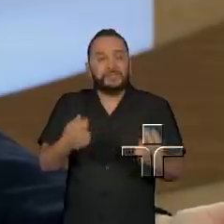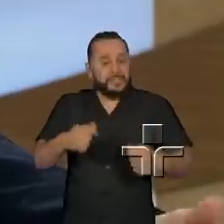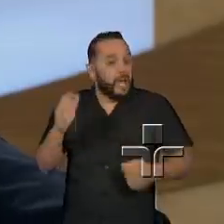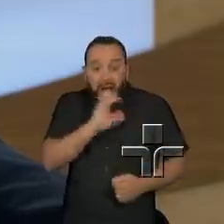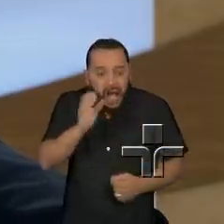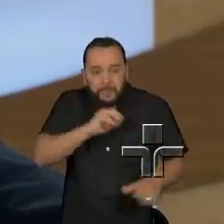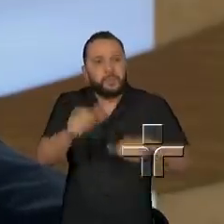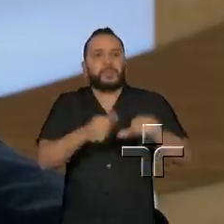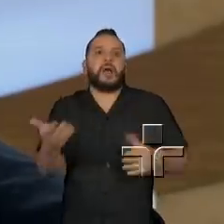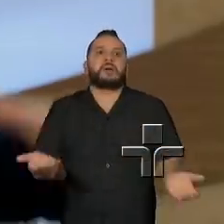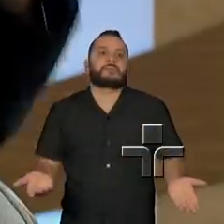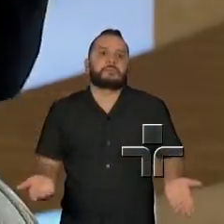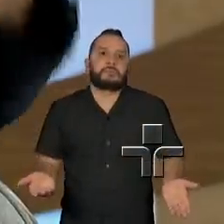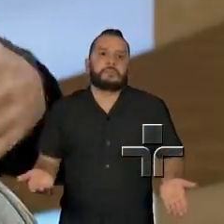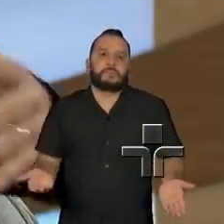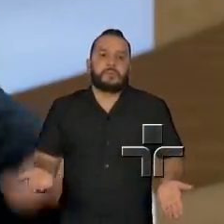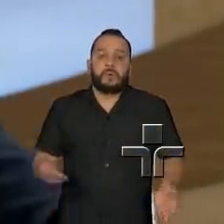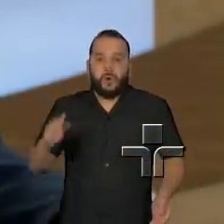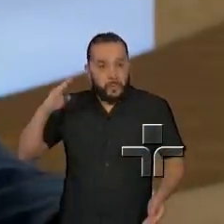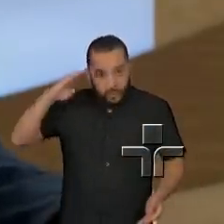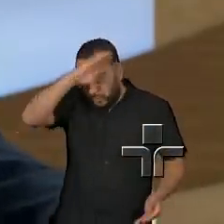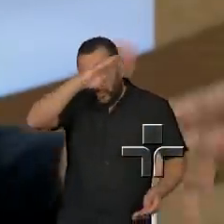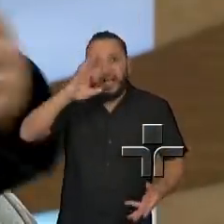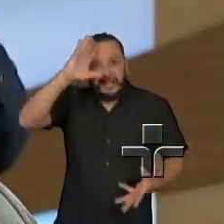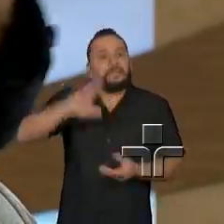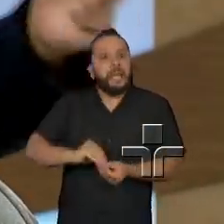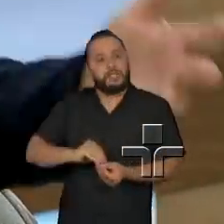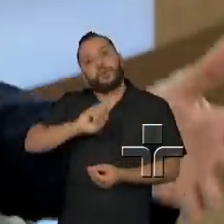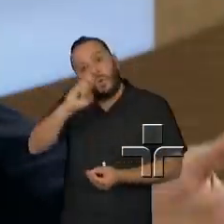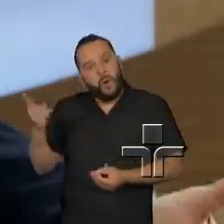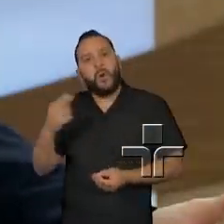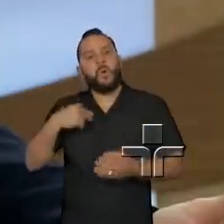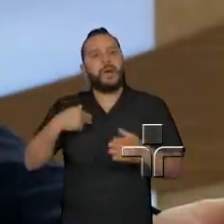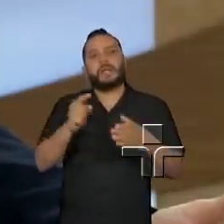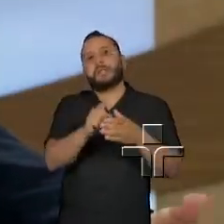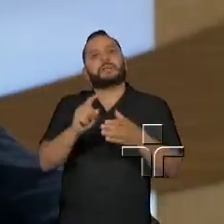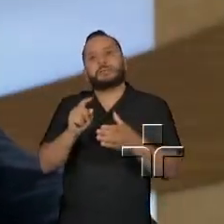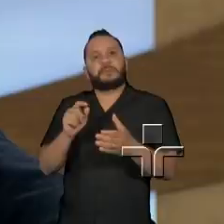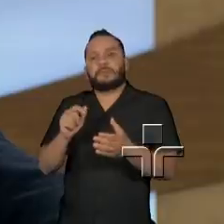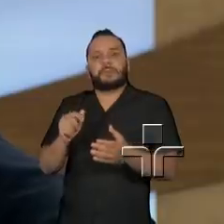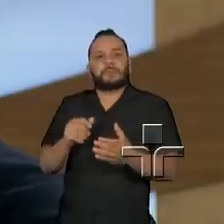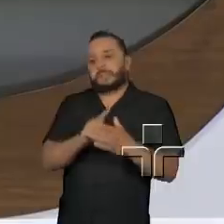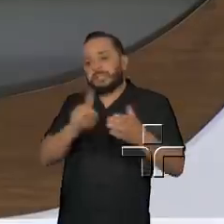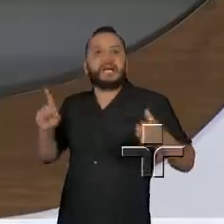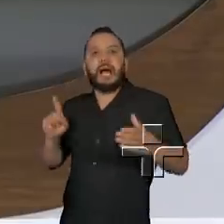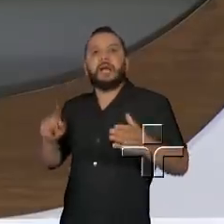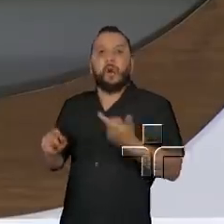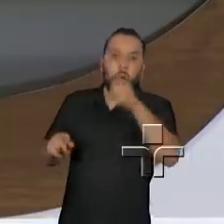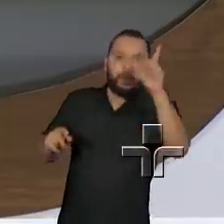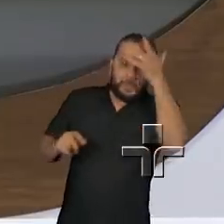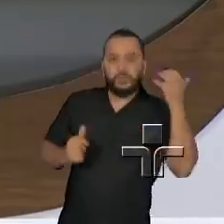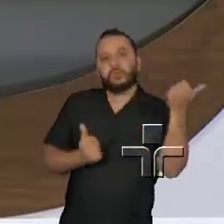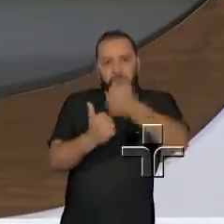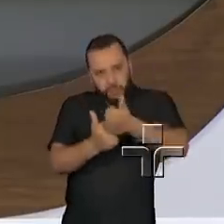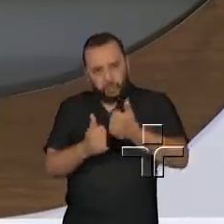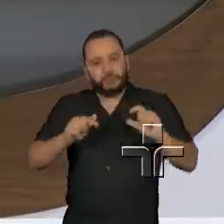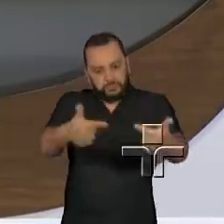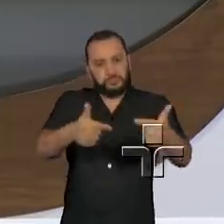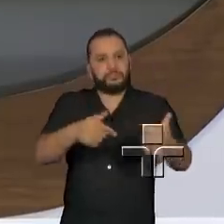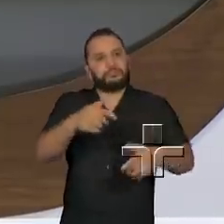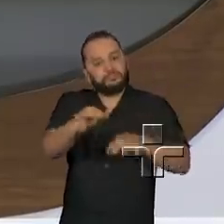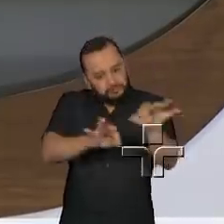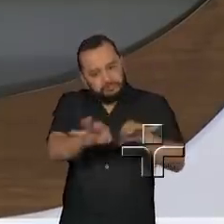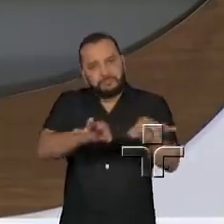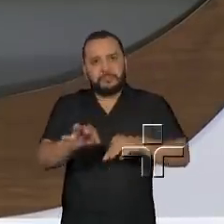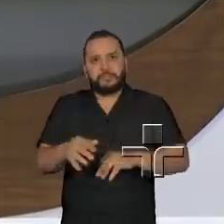rápido. Ou o Bolsonaro entende isso, ou ele sai e deixa alguém que entende isso fazer. E tem algum